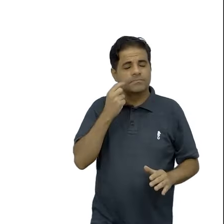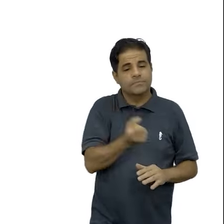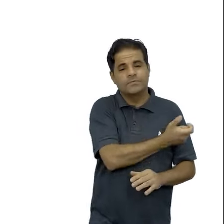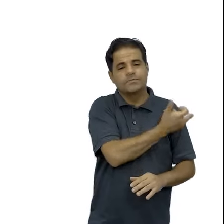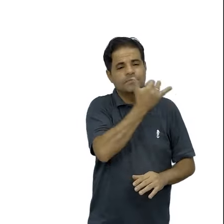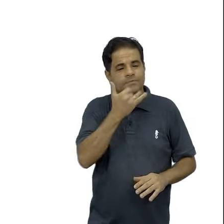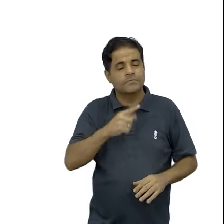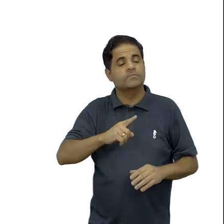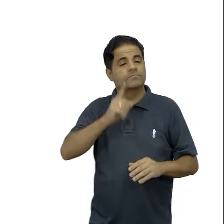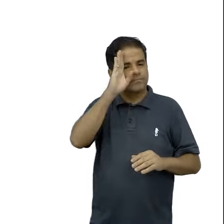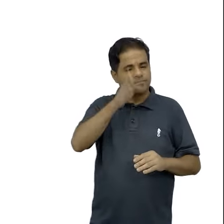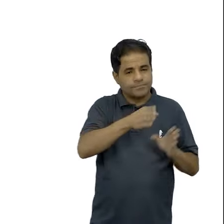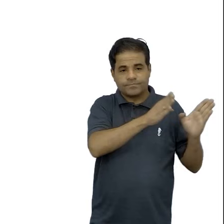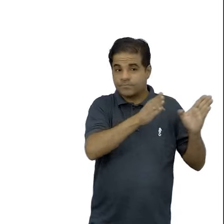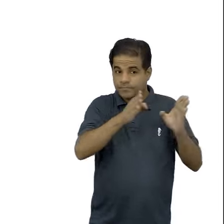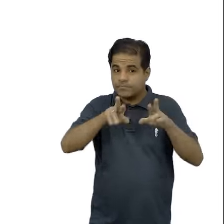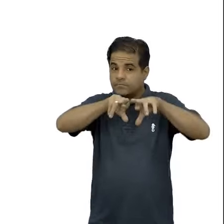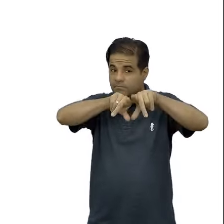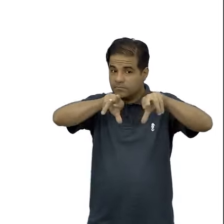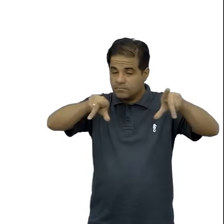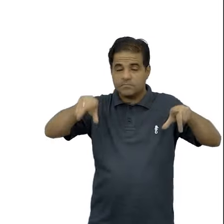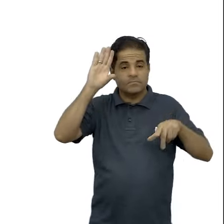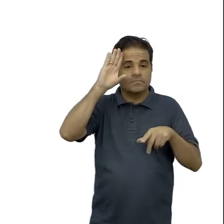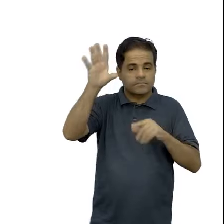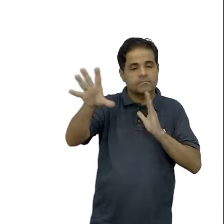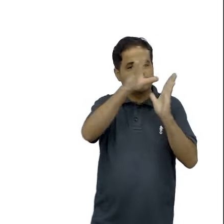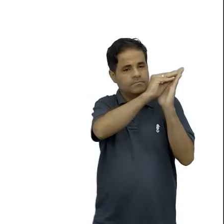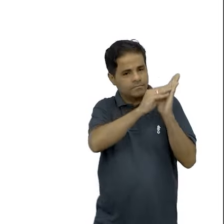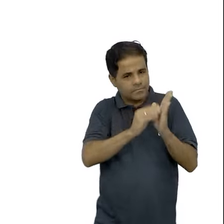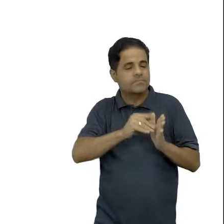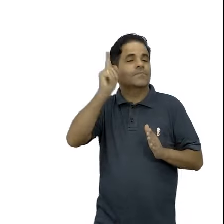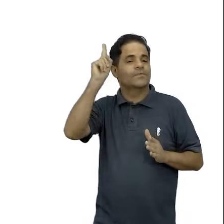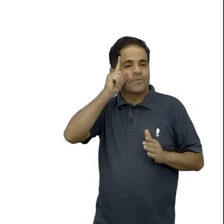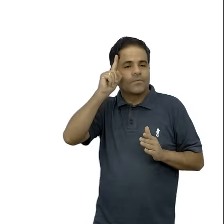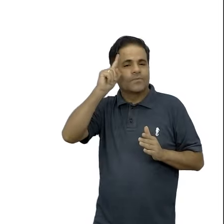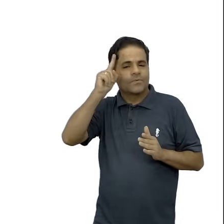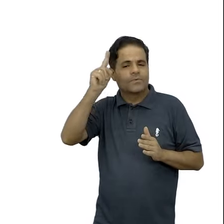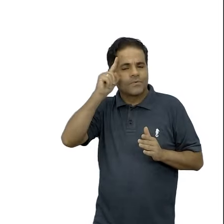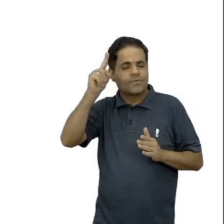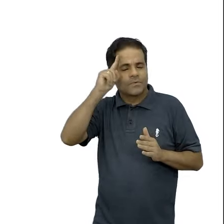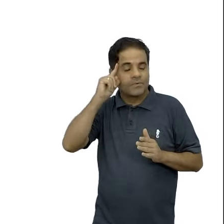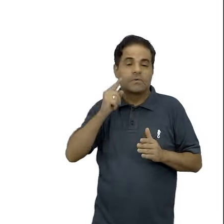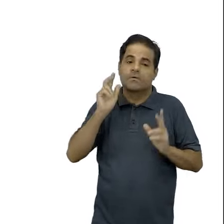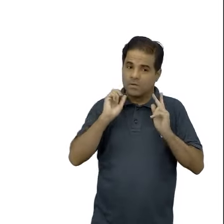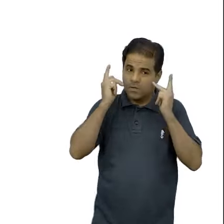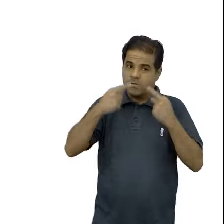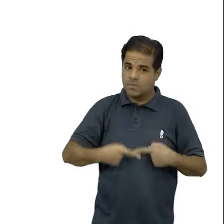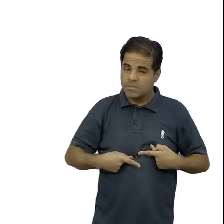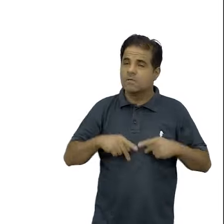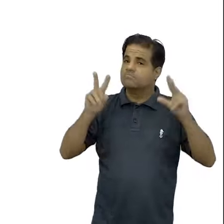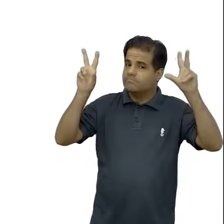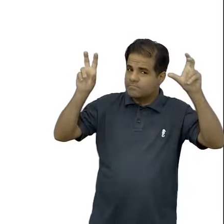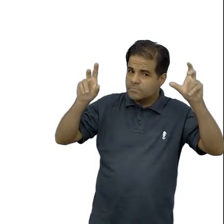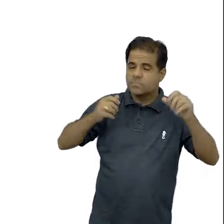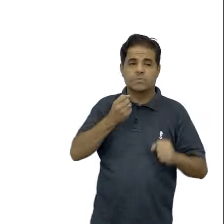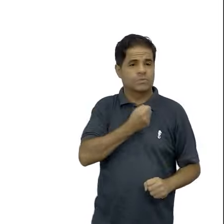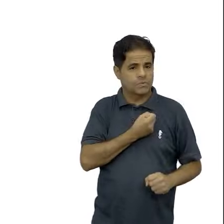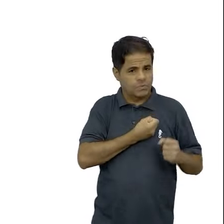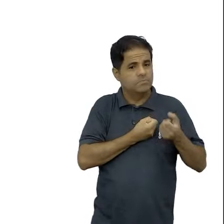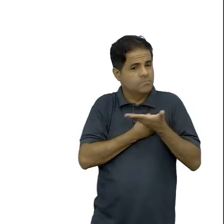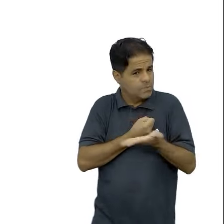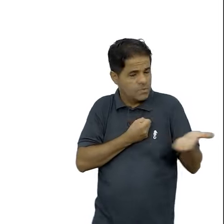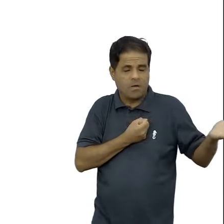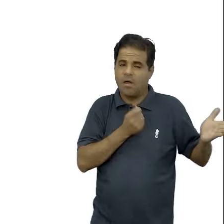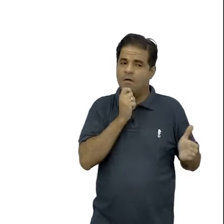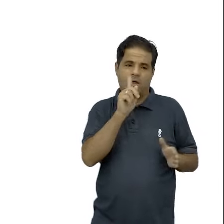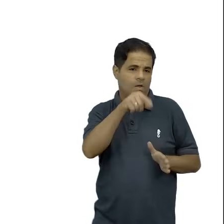quantidade ou de ordem em diferentes situações cotidianas e reconhecer situações em que os números